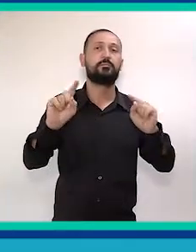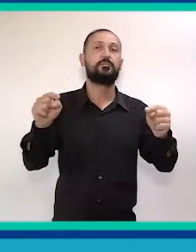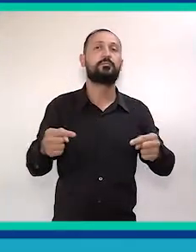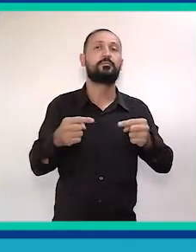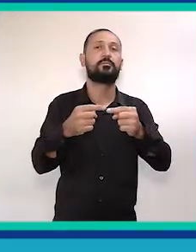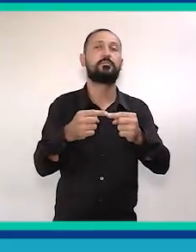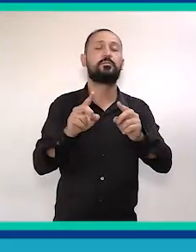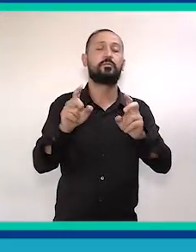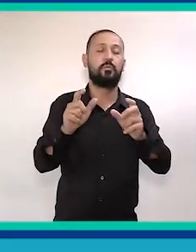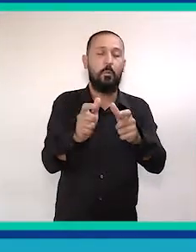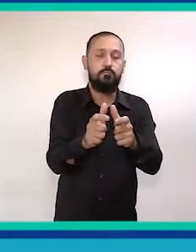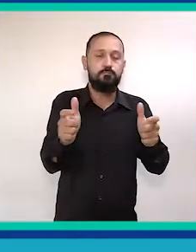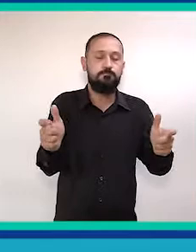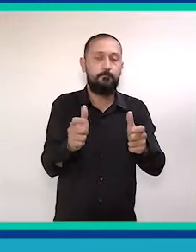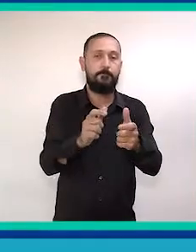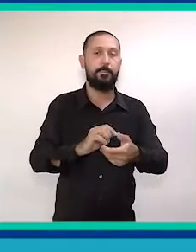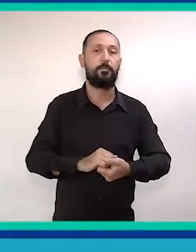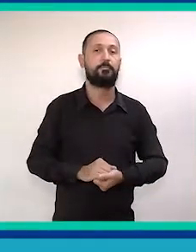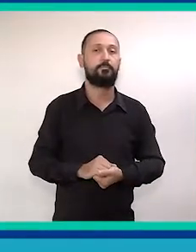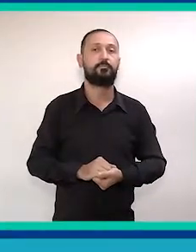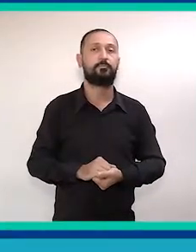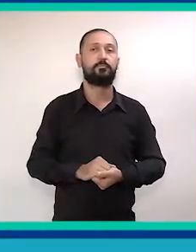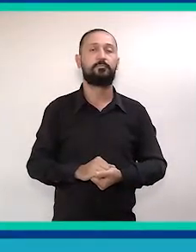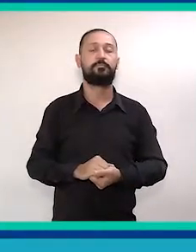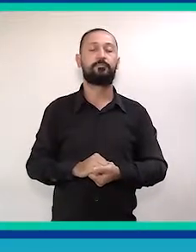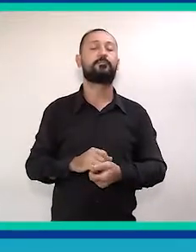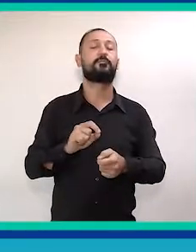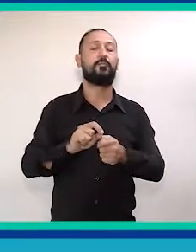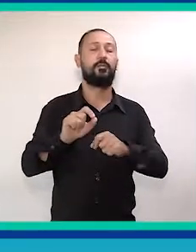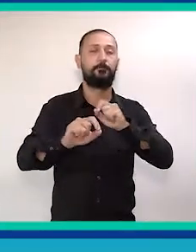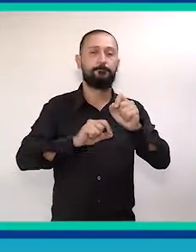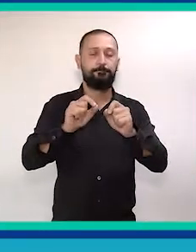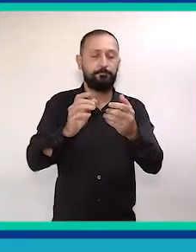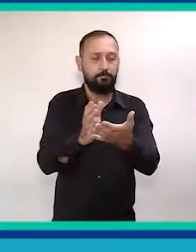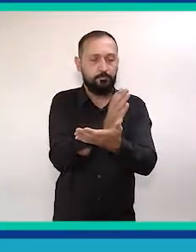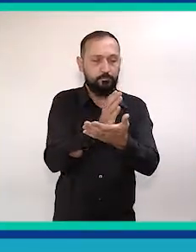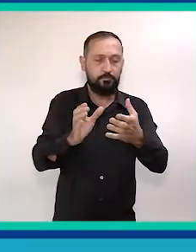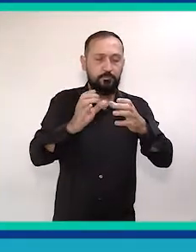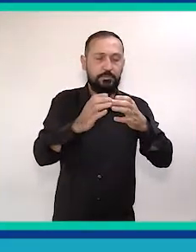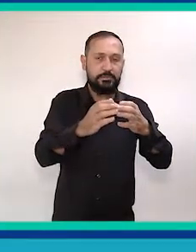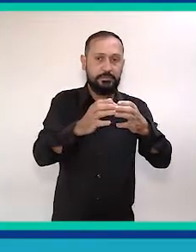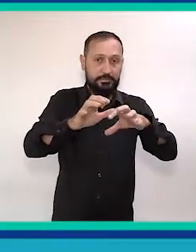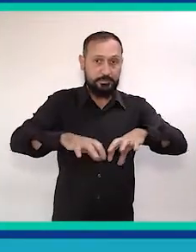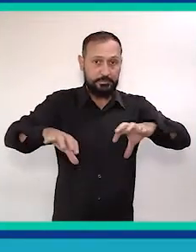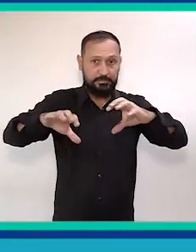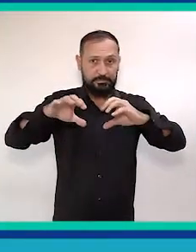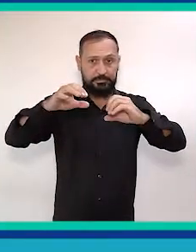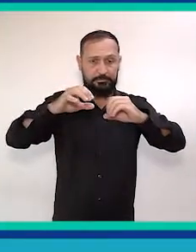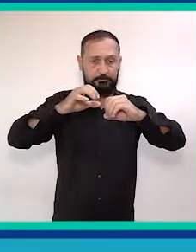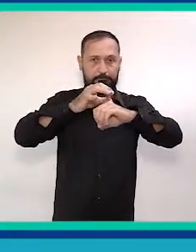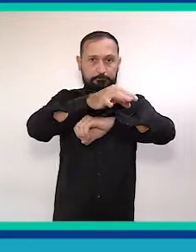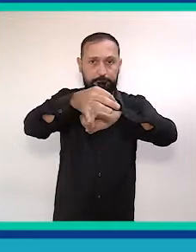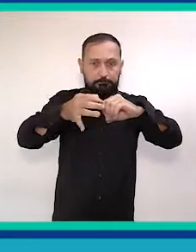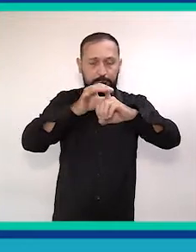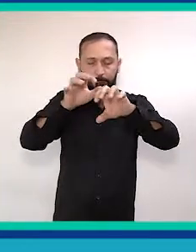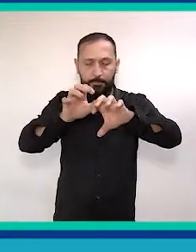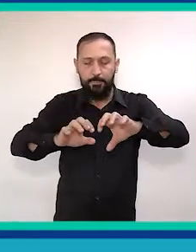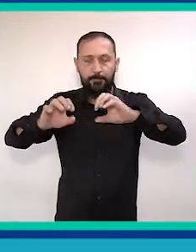as amostras de acordo com o seu tamanho. O processo de cromatografia de exclusão molecular